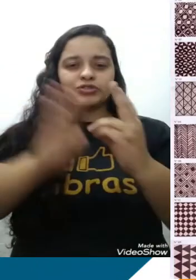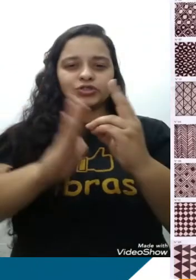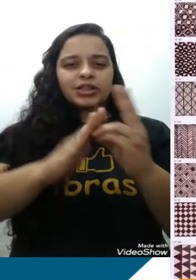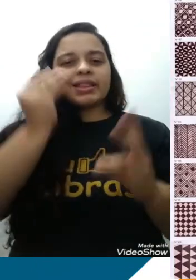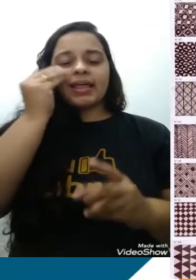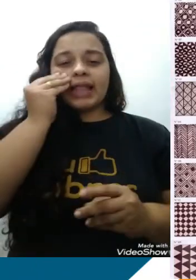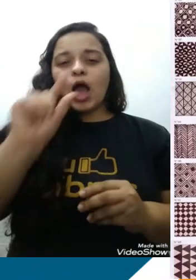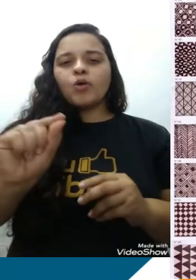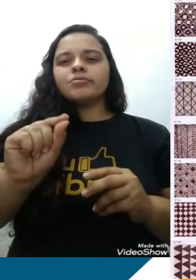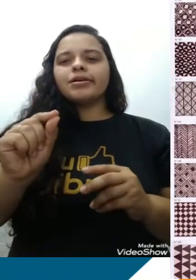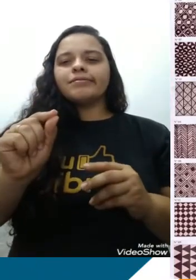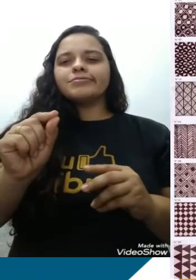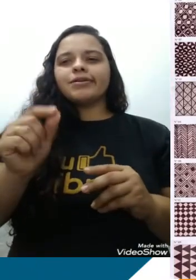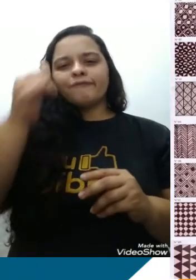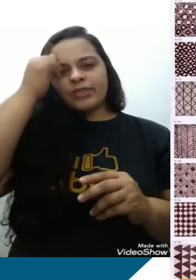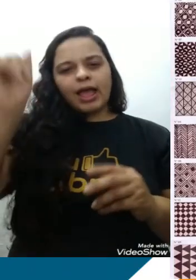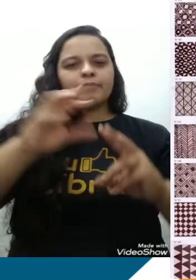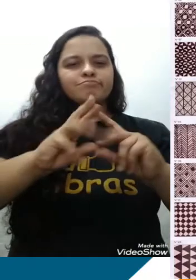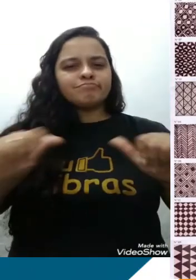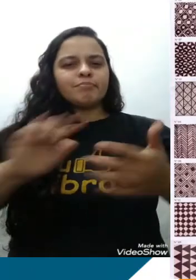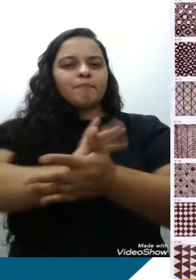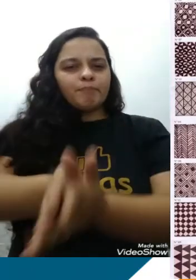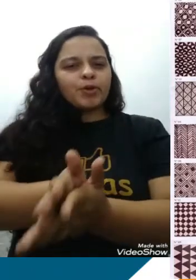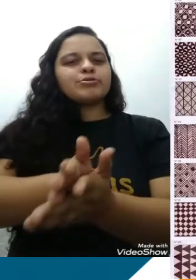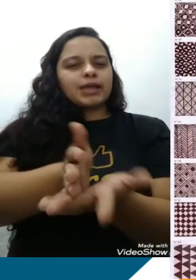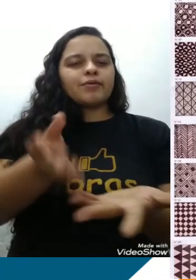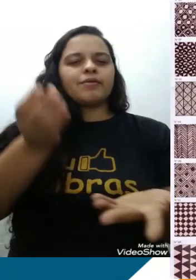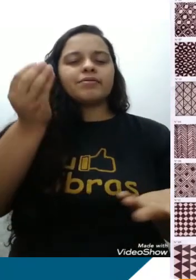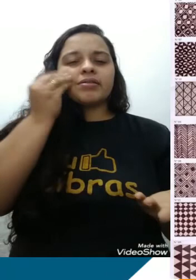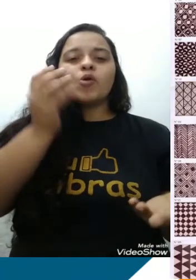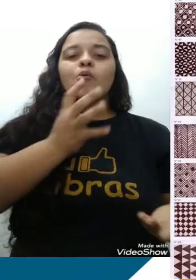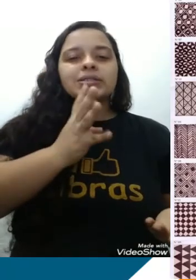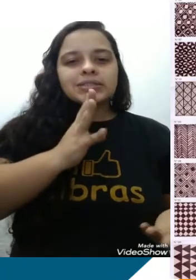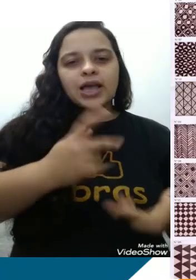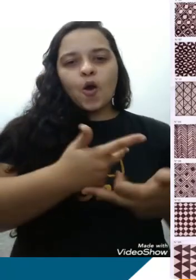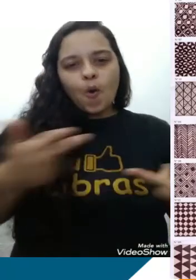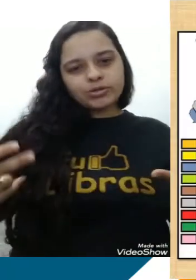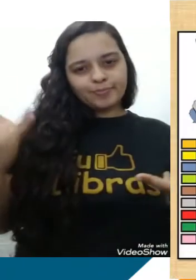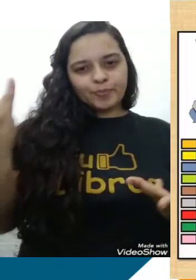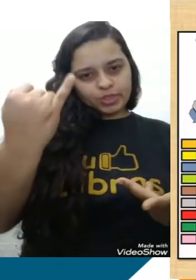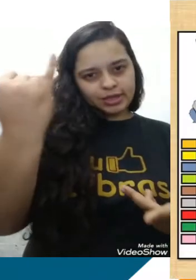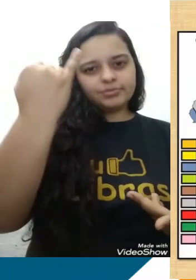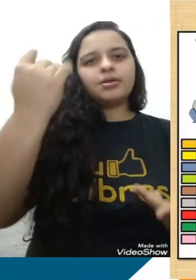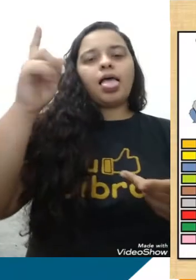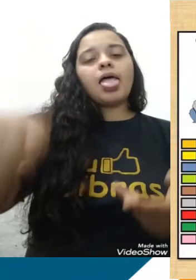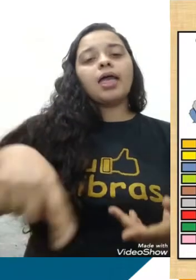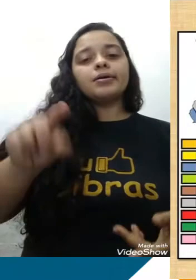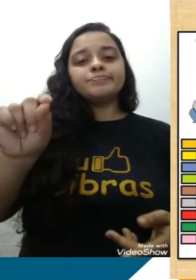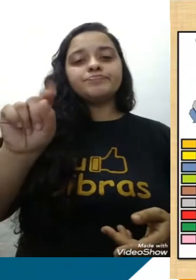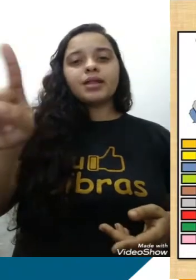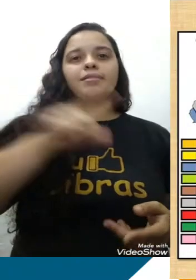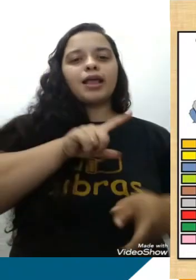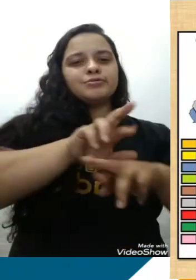Então vamos tentar agora desmistificar aqueles primeiros preconceitos que a gente falou e tentar conhecer uma coisa muito importante, né? Que